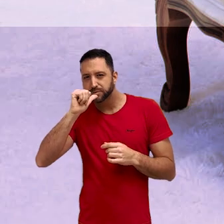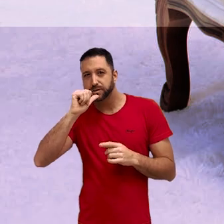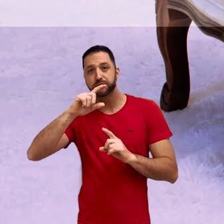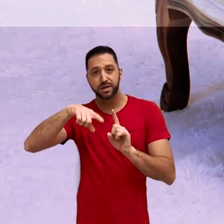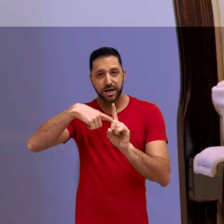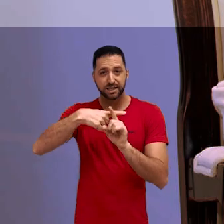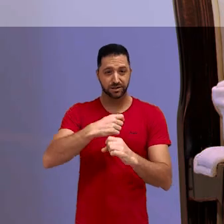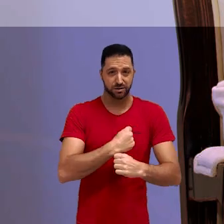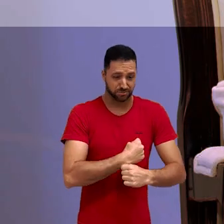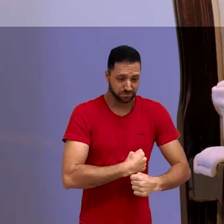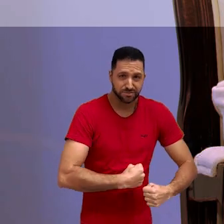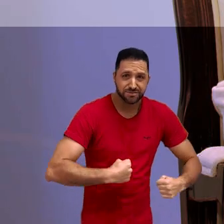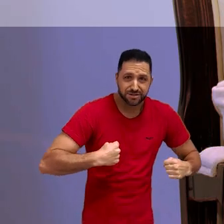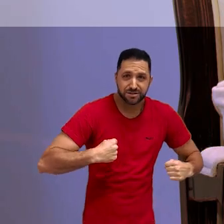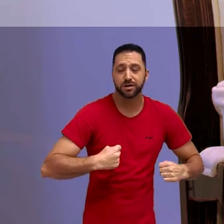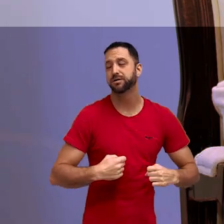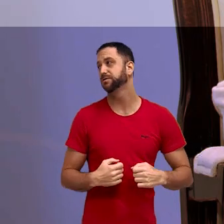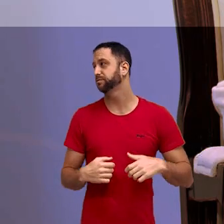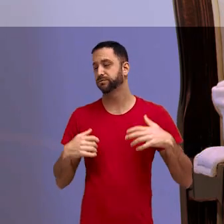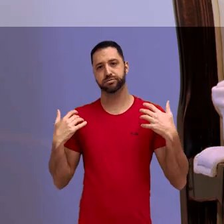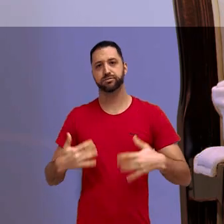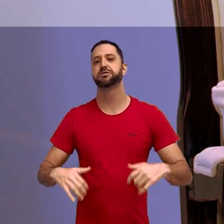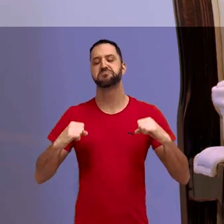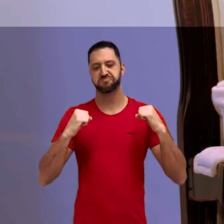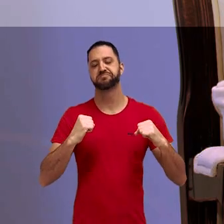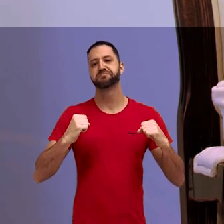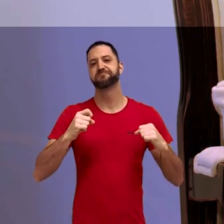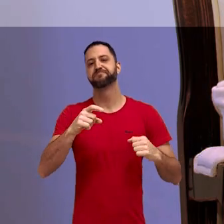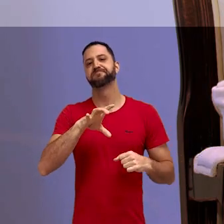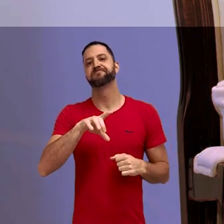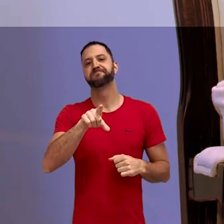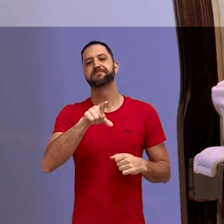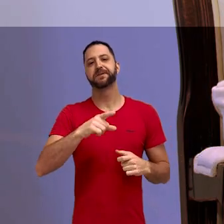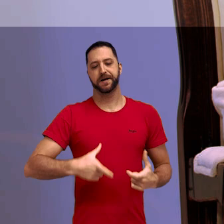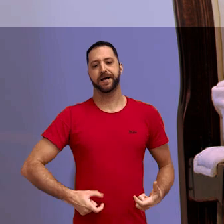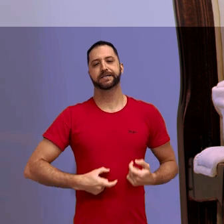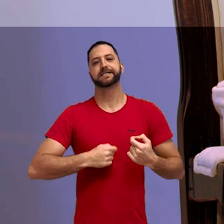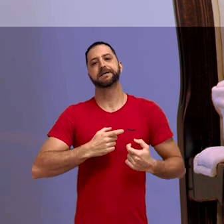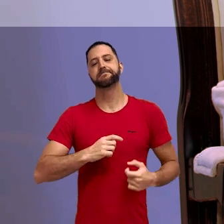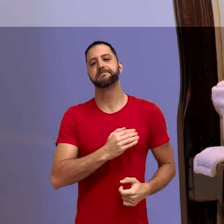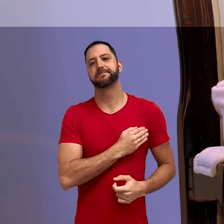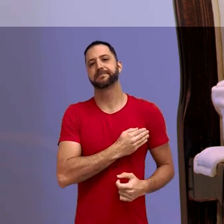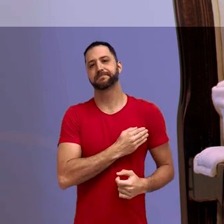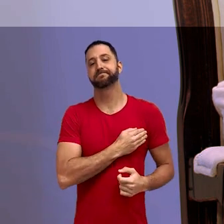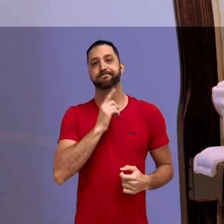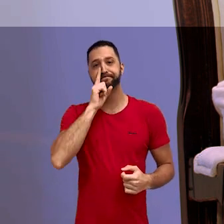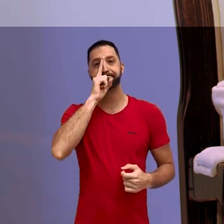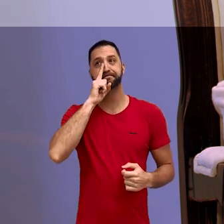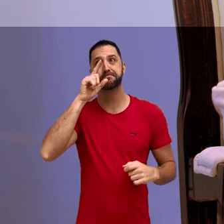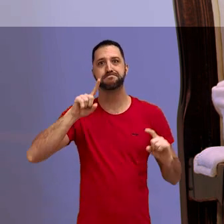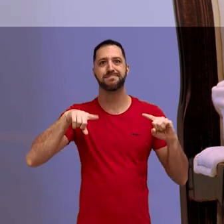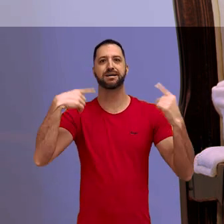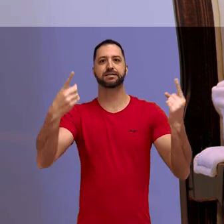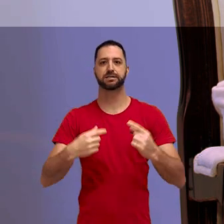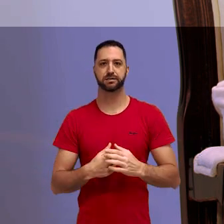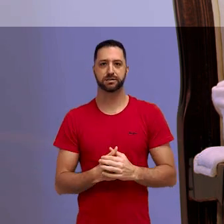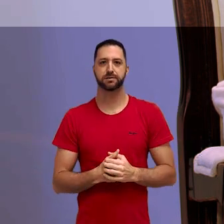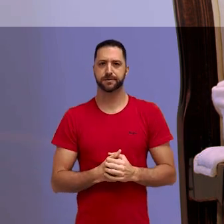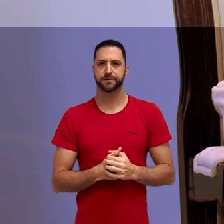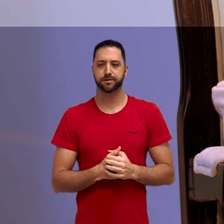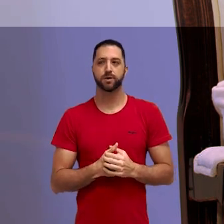você. O álcool e a obesidade ou sobrepeso aumenta consideravelmente o risco para câncer de